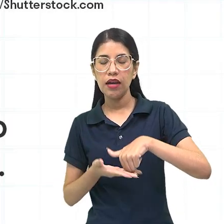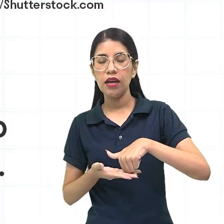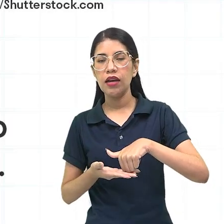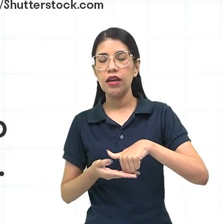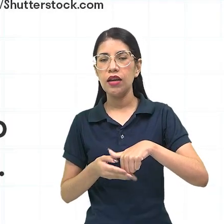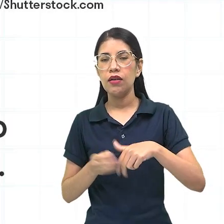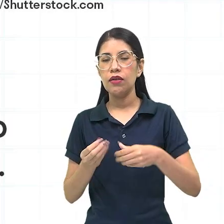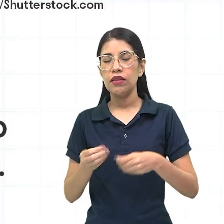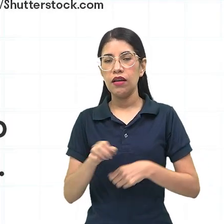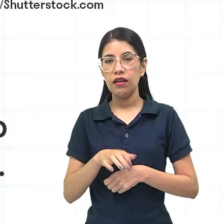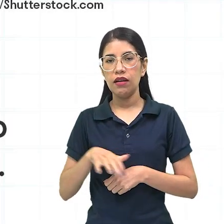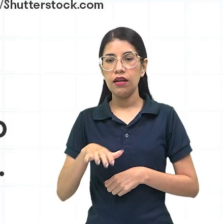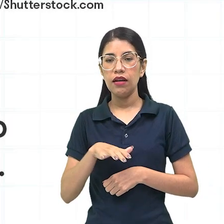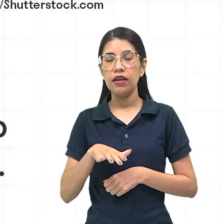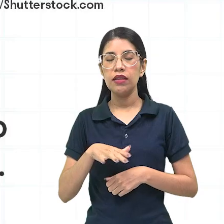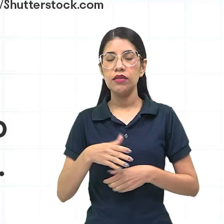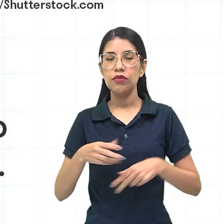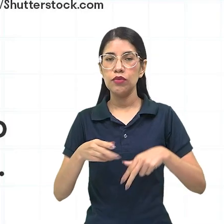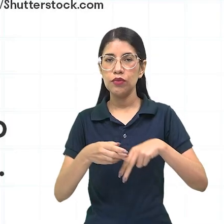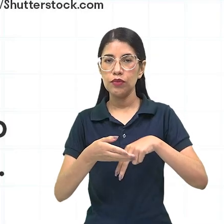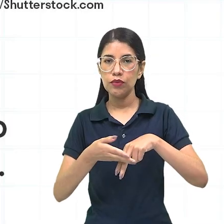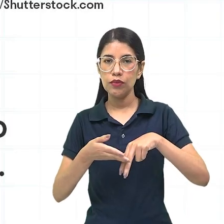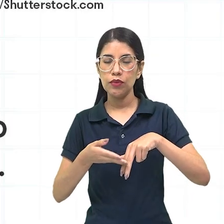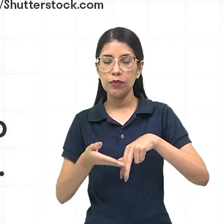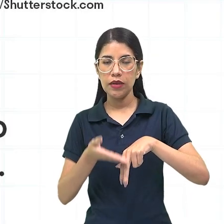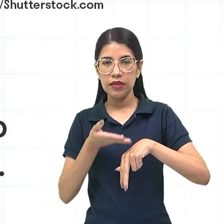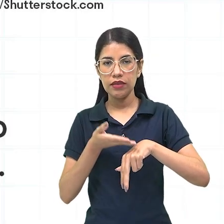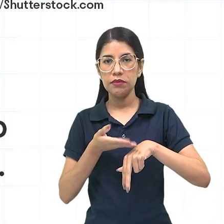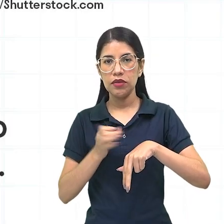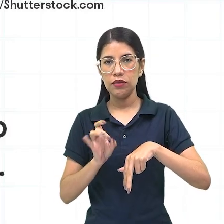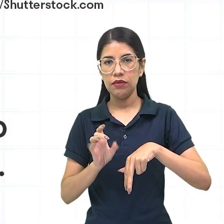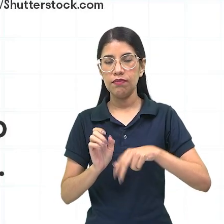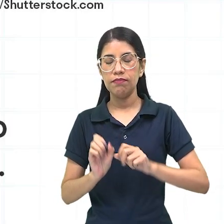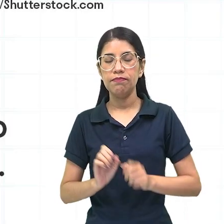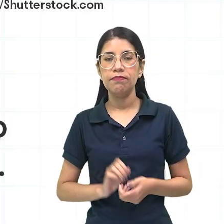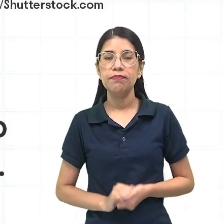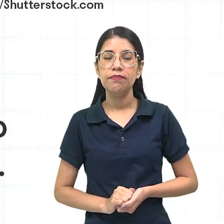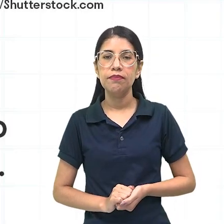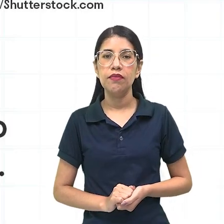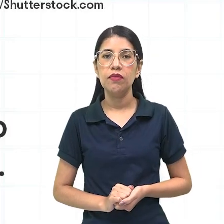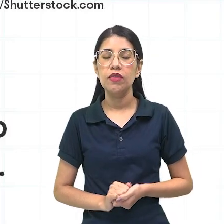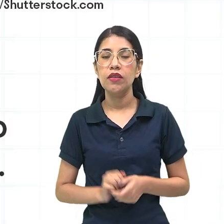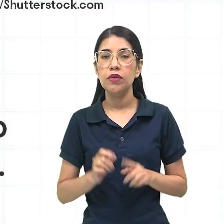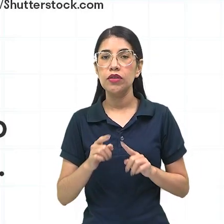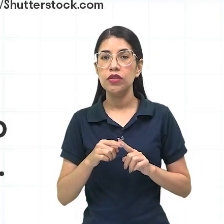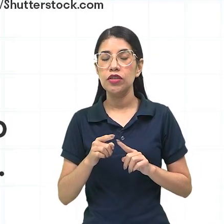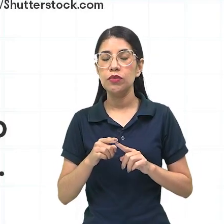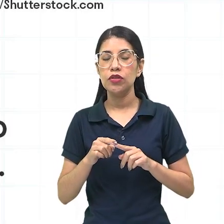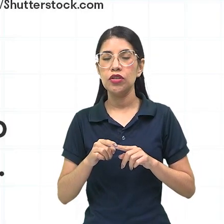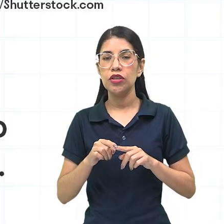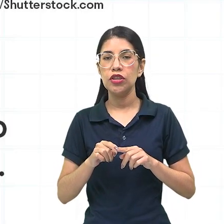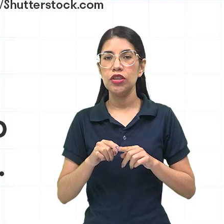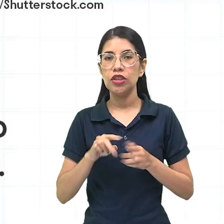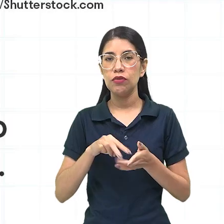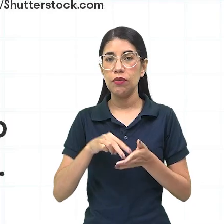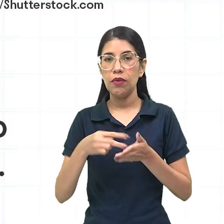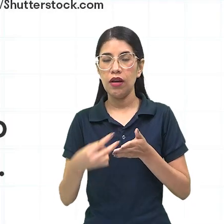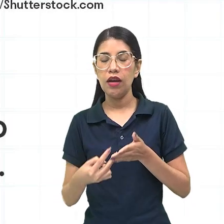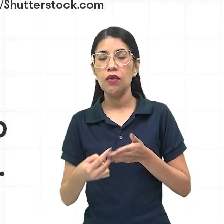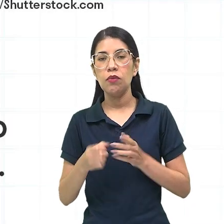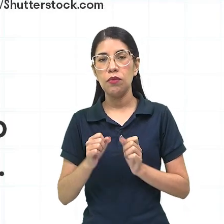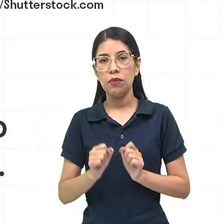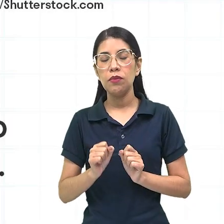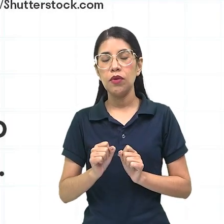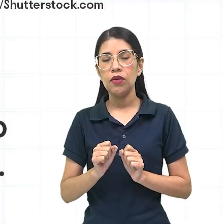somente dessa área da cintura para cima. Então, essa forma aí de derrubar ela é totalmente